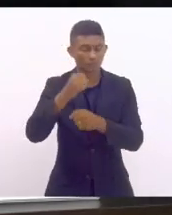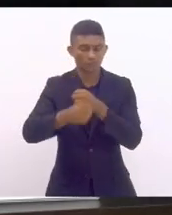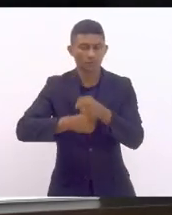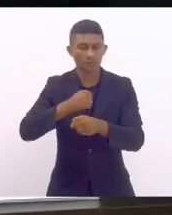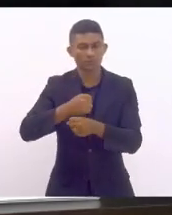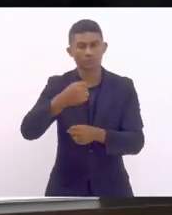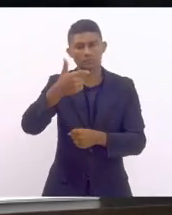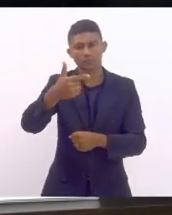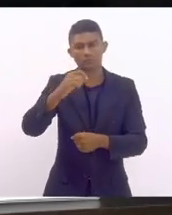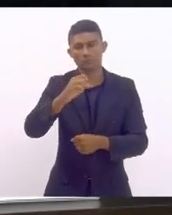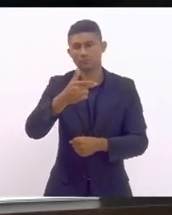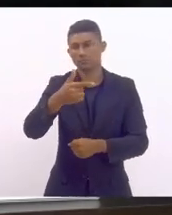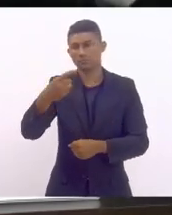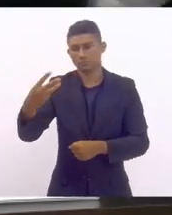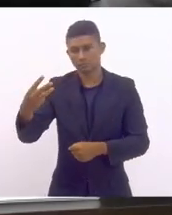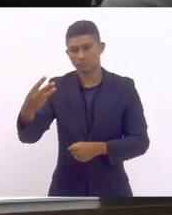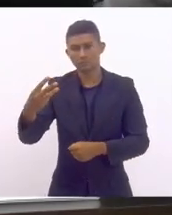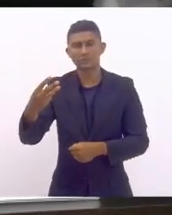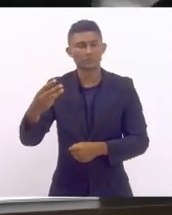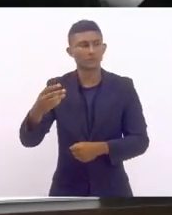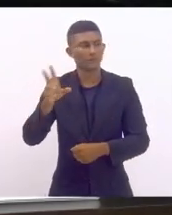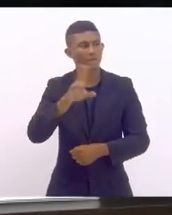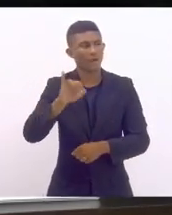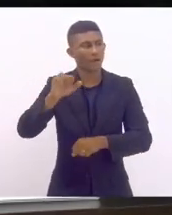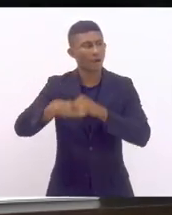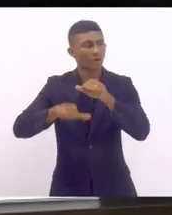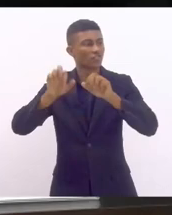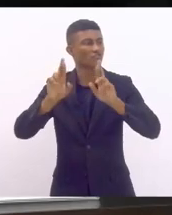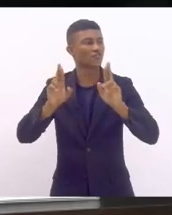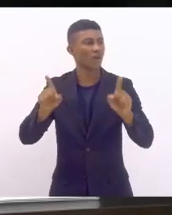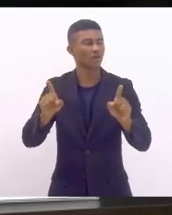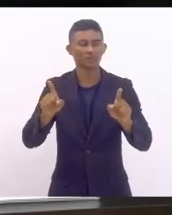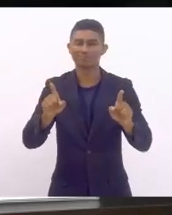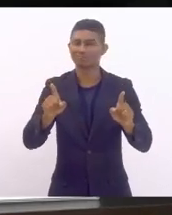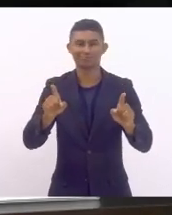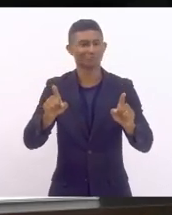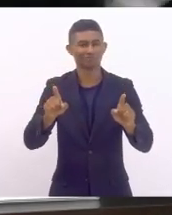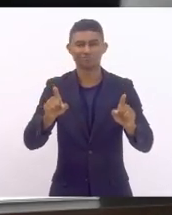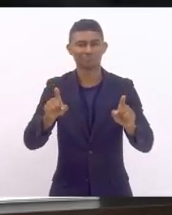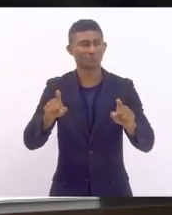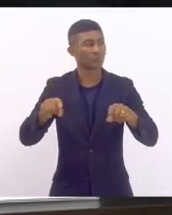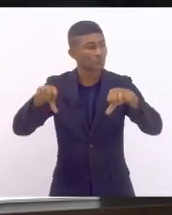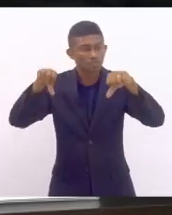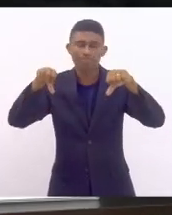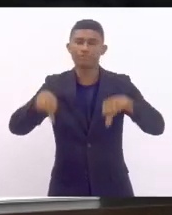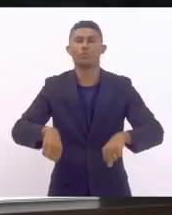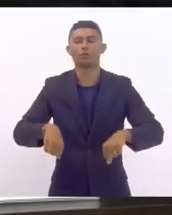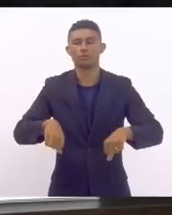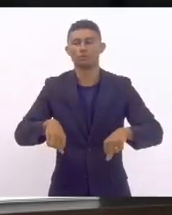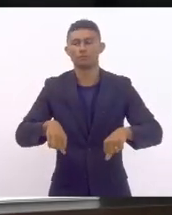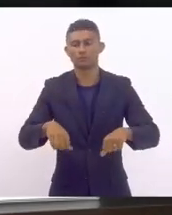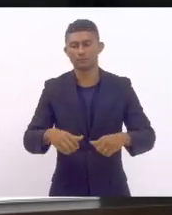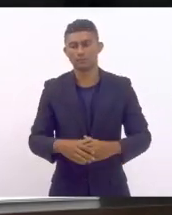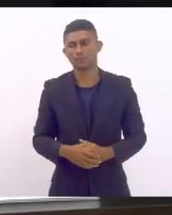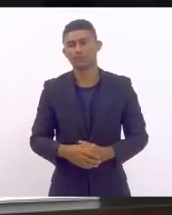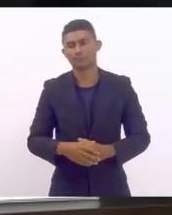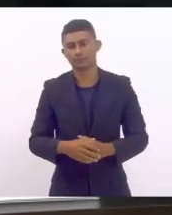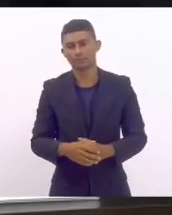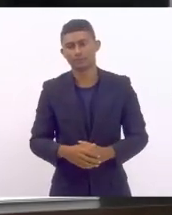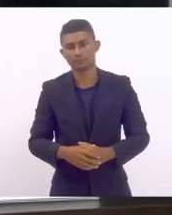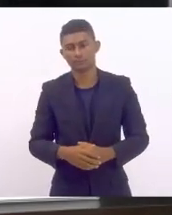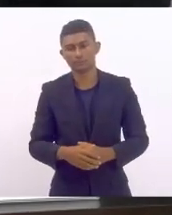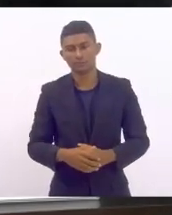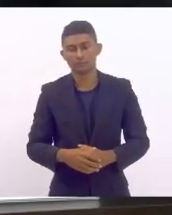a gente não vê nada diferente Ou pelo contrário pior do que nós já estamos experimentando hoje